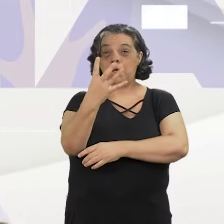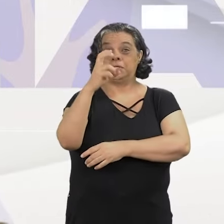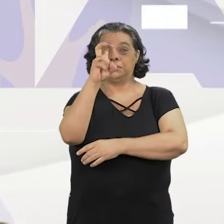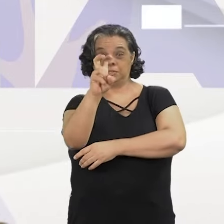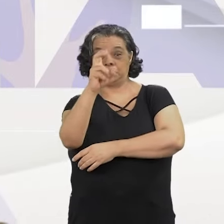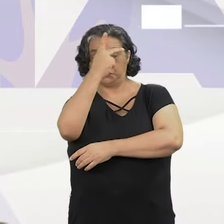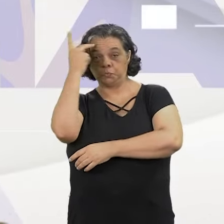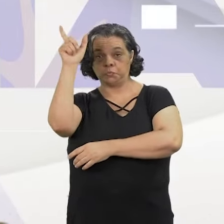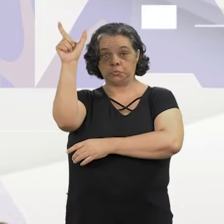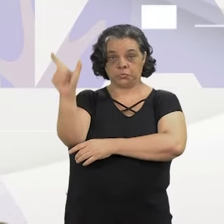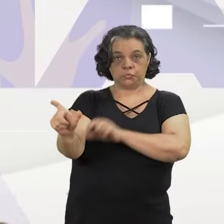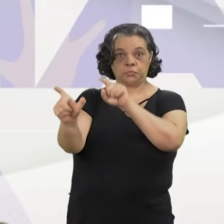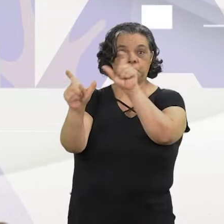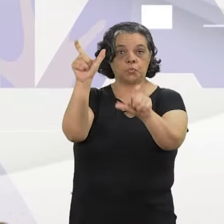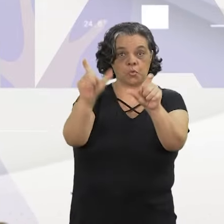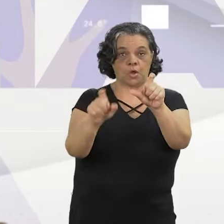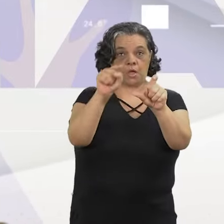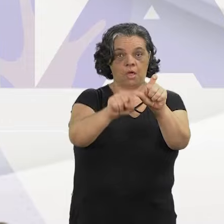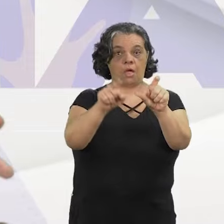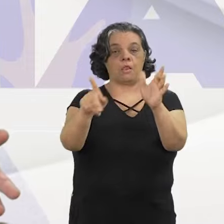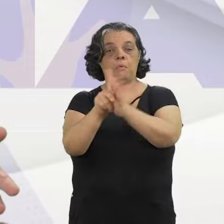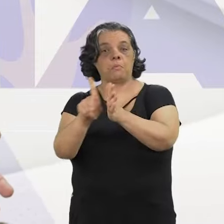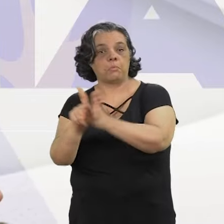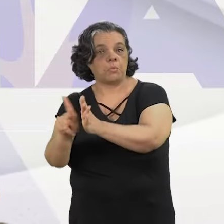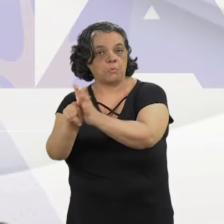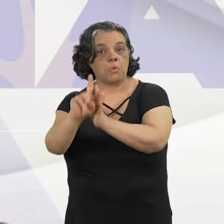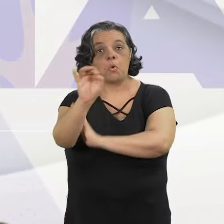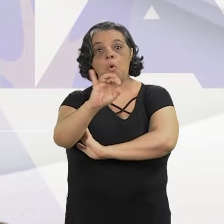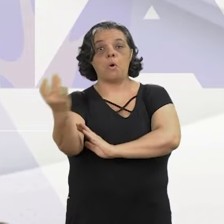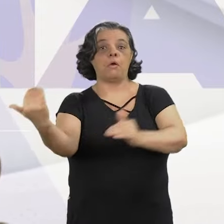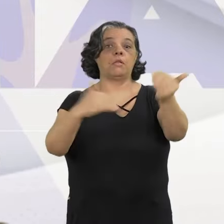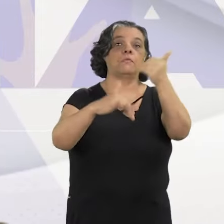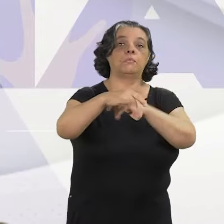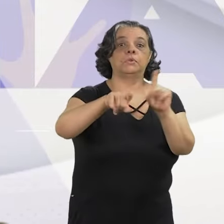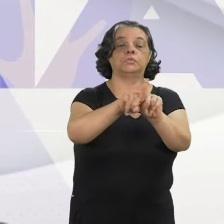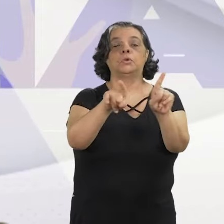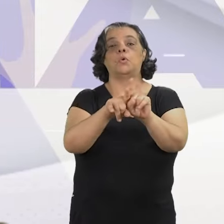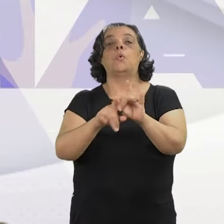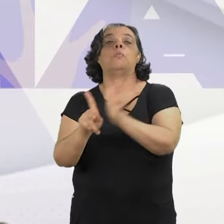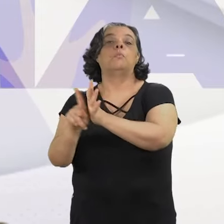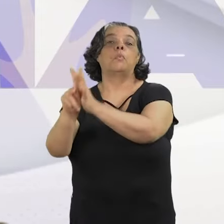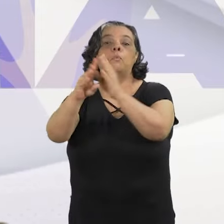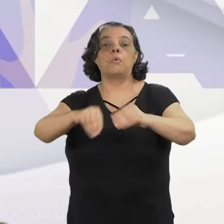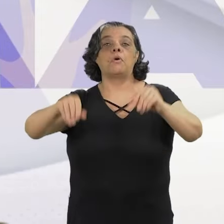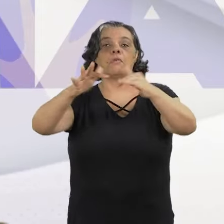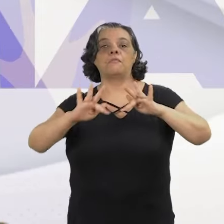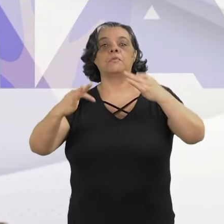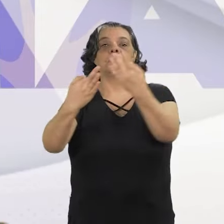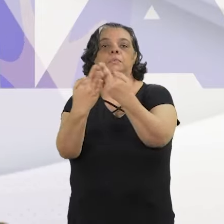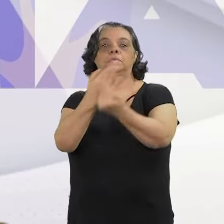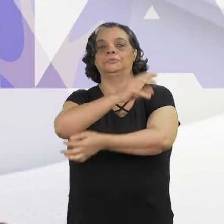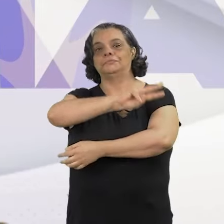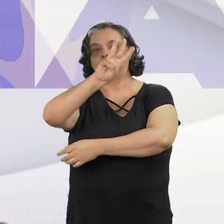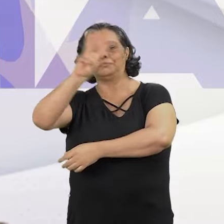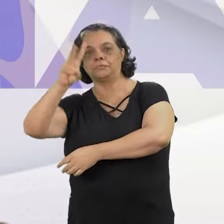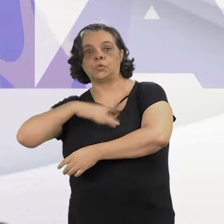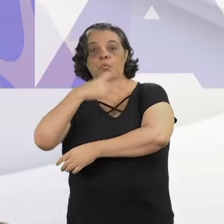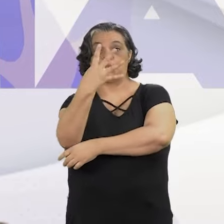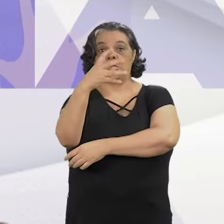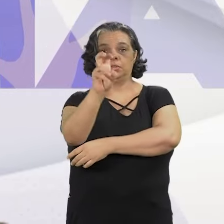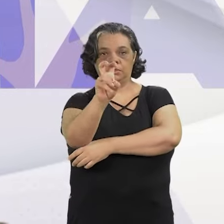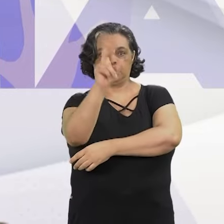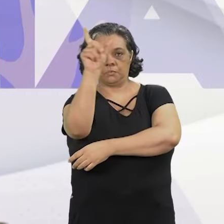45 candidatos que ou eram proprietários ou eram envolvidos com propriedades familiares de mídias